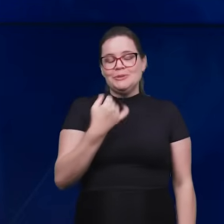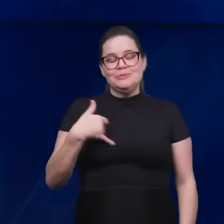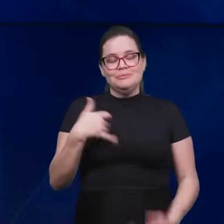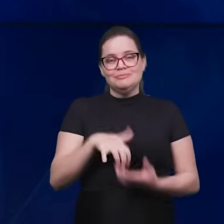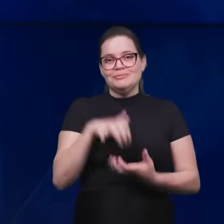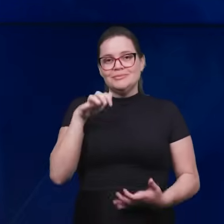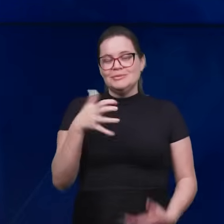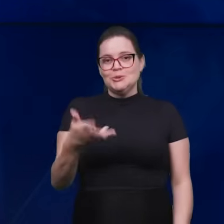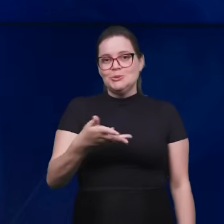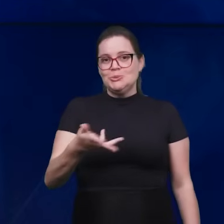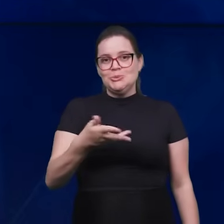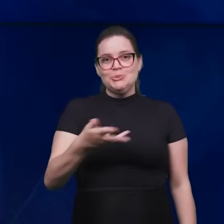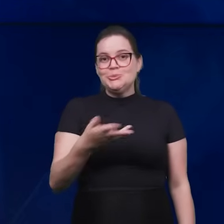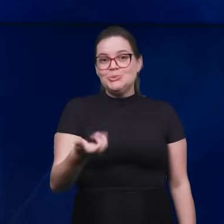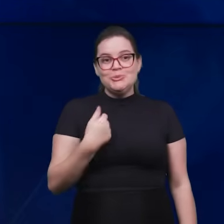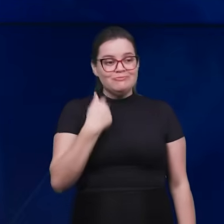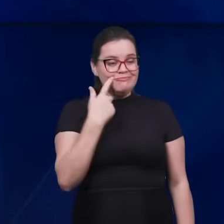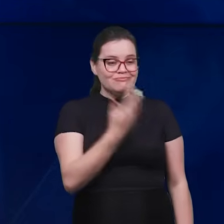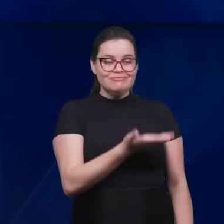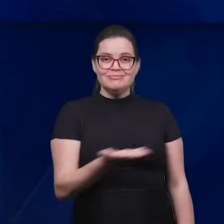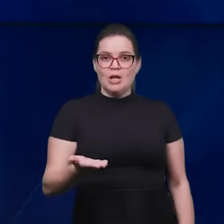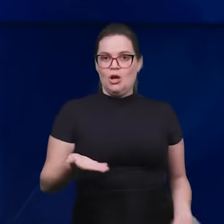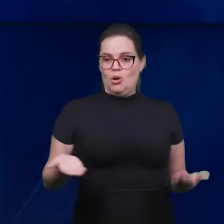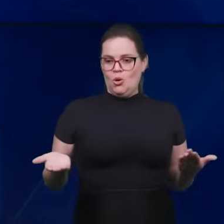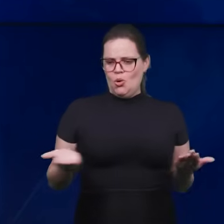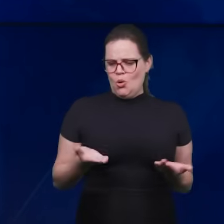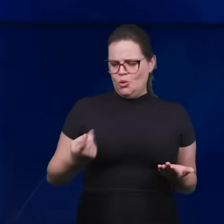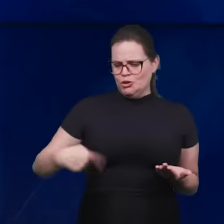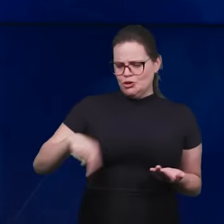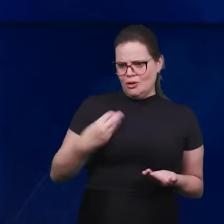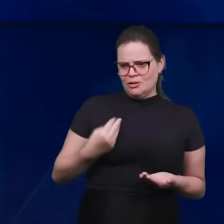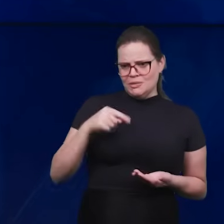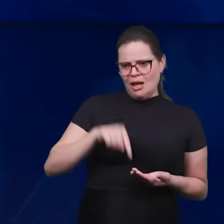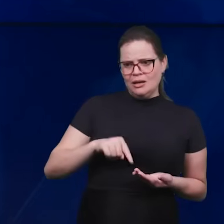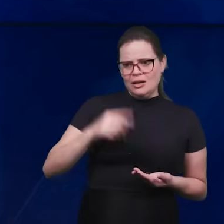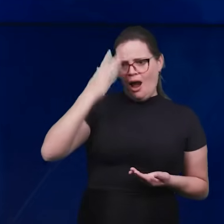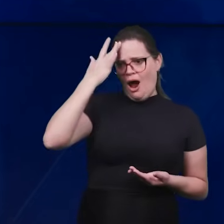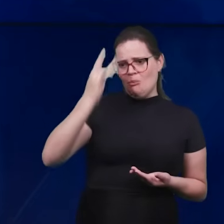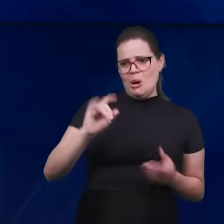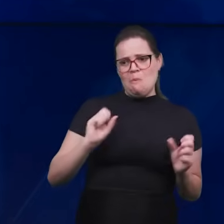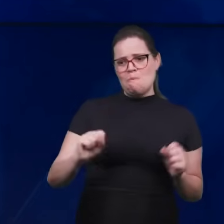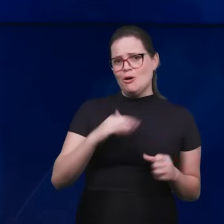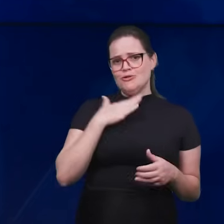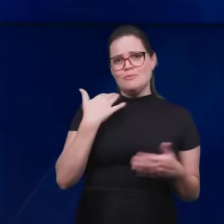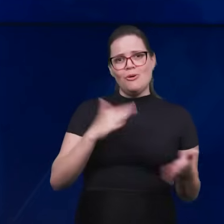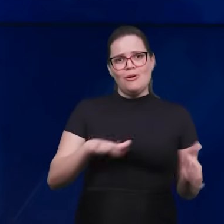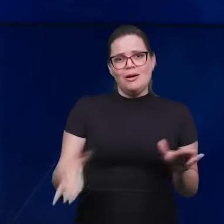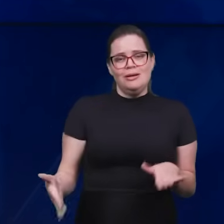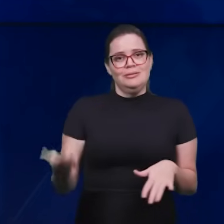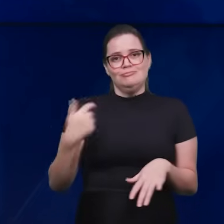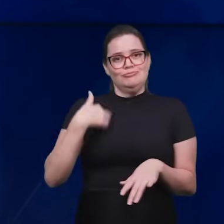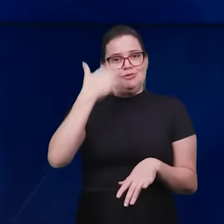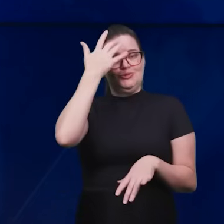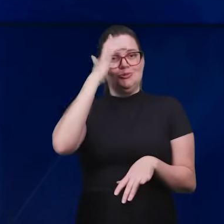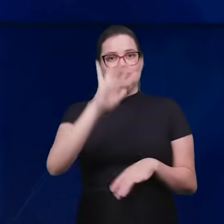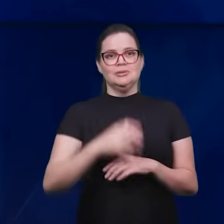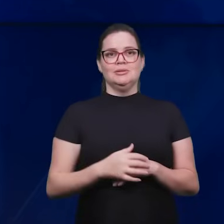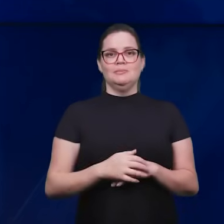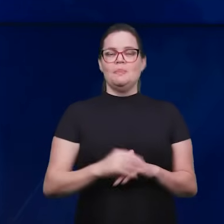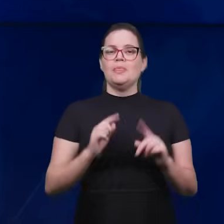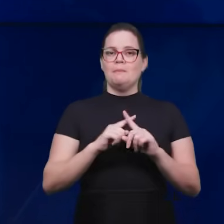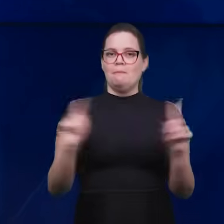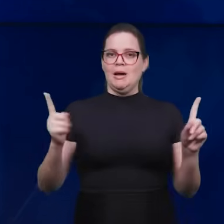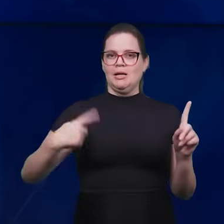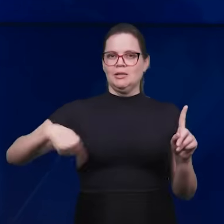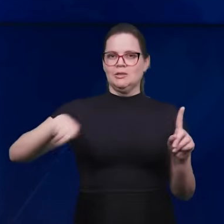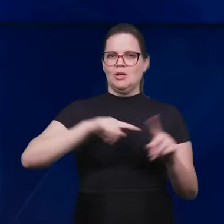dias estão correndo. Estamos aqui e um dia não seremos mais. Mas podemos ser uma